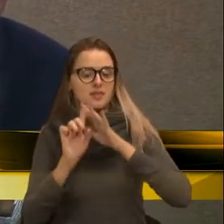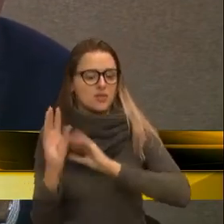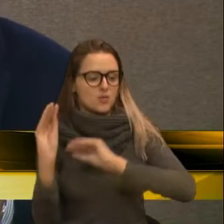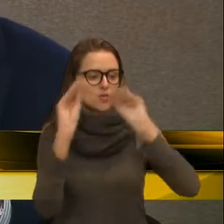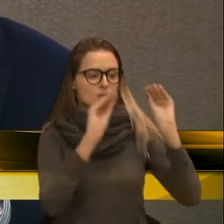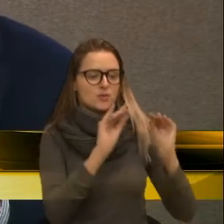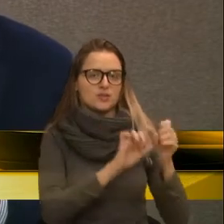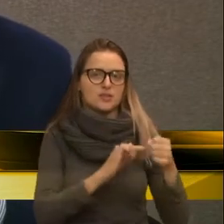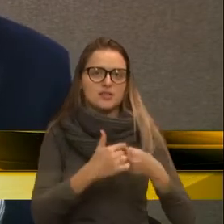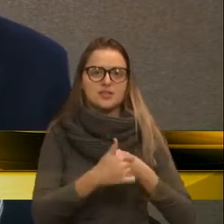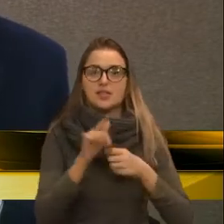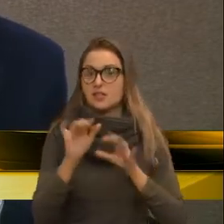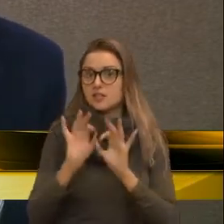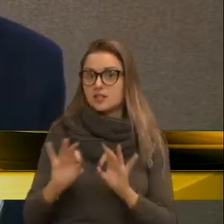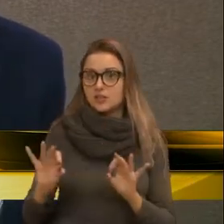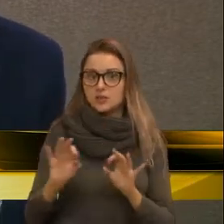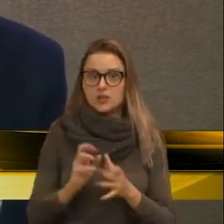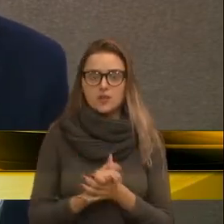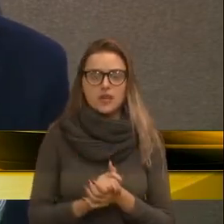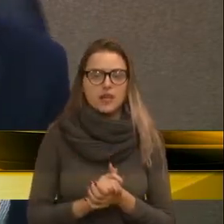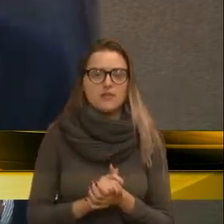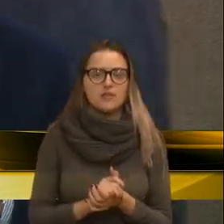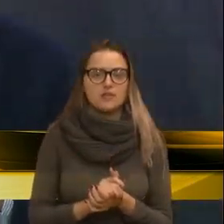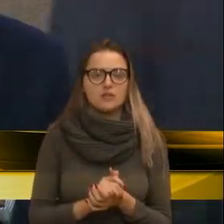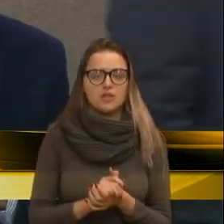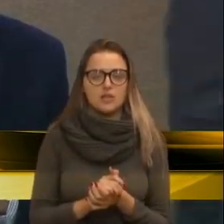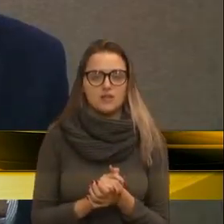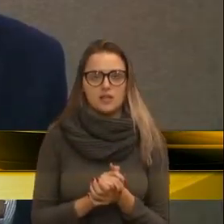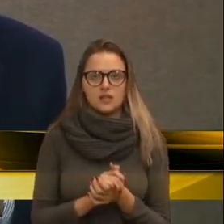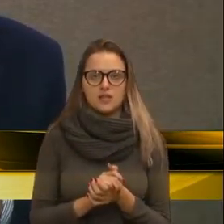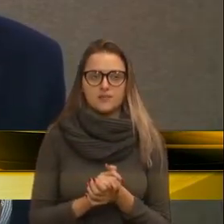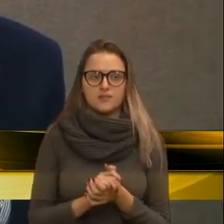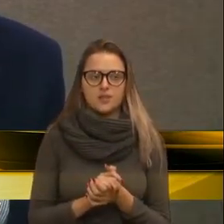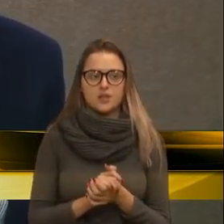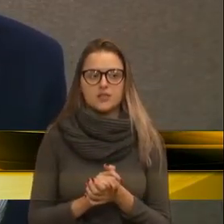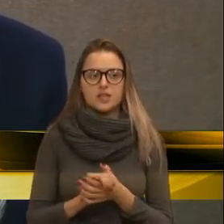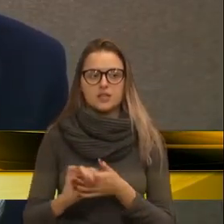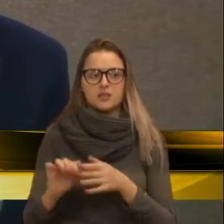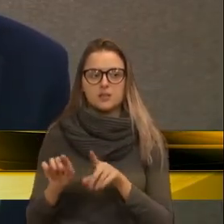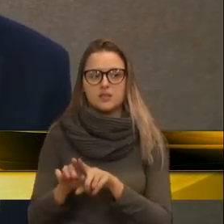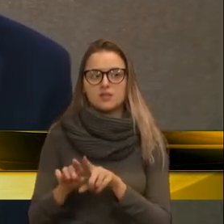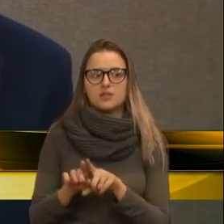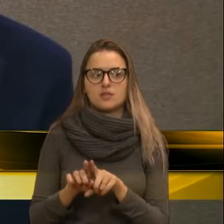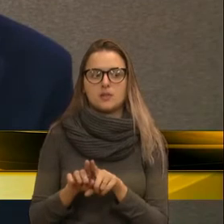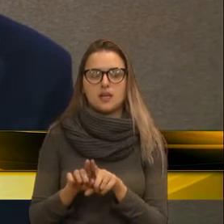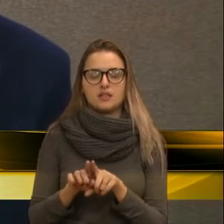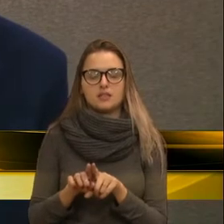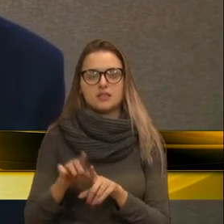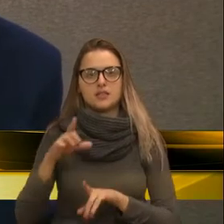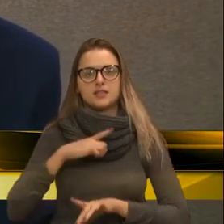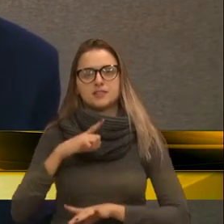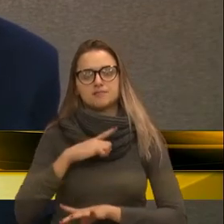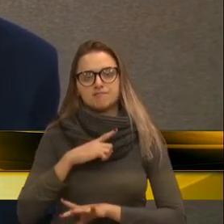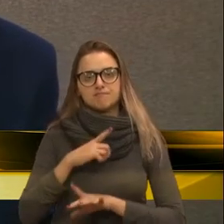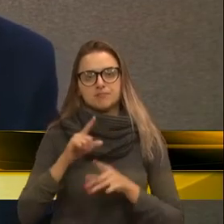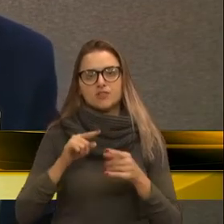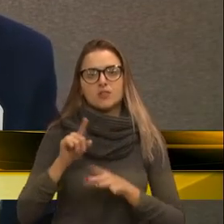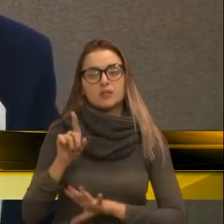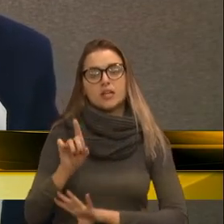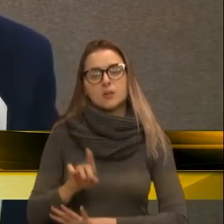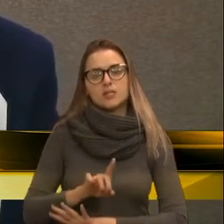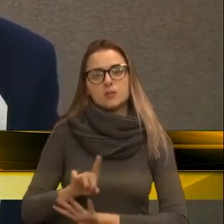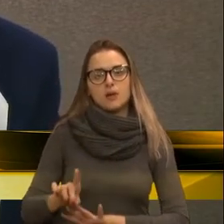simples, né? E aí vem a pérola do veto. Diante do exposto, encaminhamos veto total ao projeto de